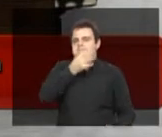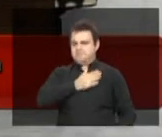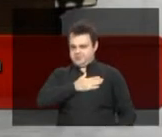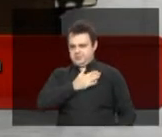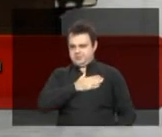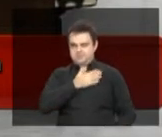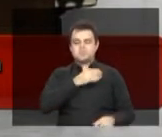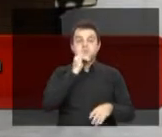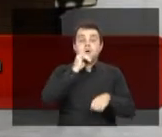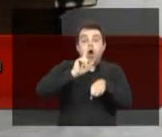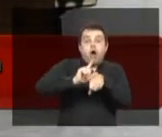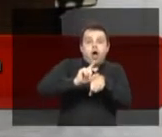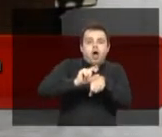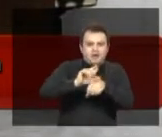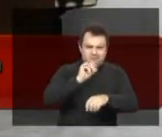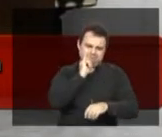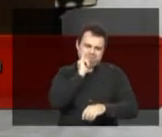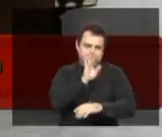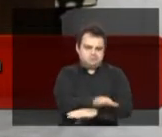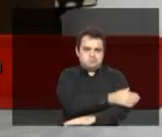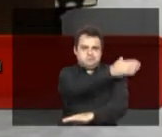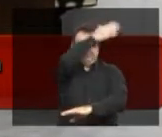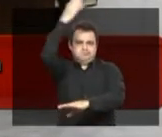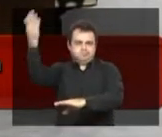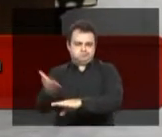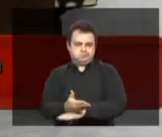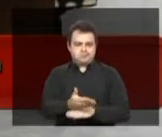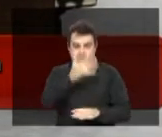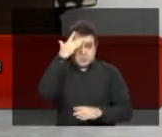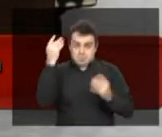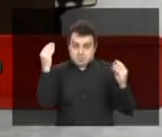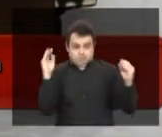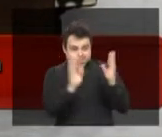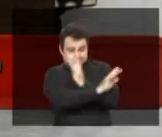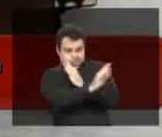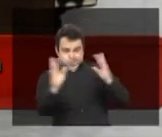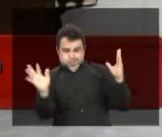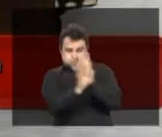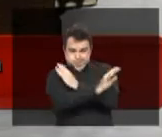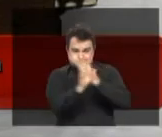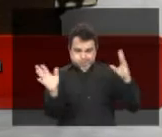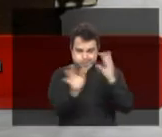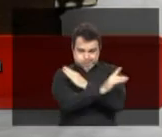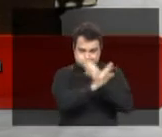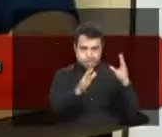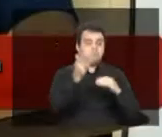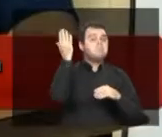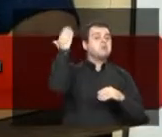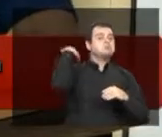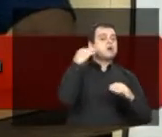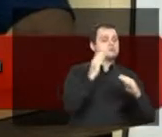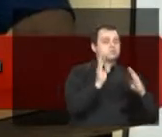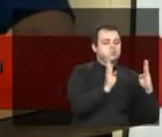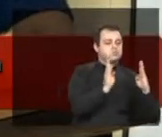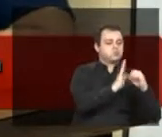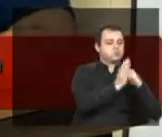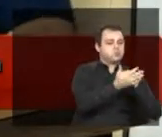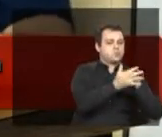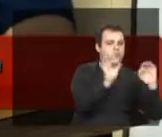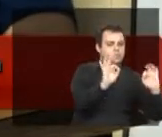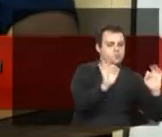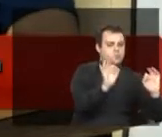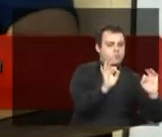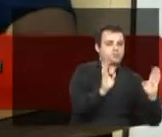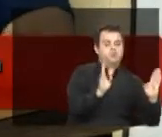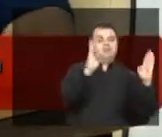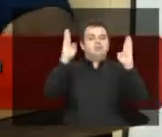encara horários de pico, isso estou falando antes e agora no finzinho da pandemia. Se eu citasse a pandemia, o povo